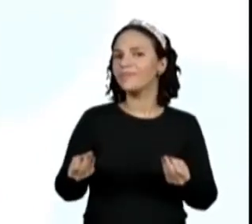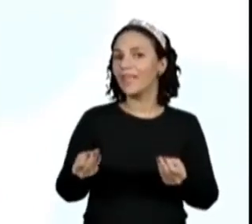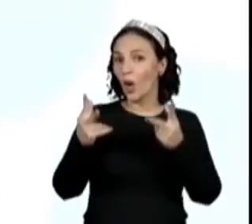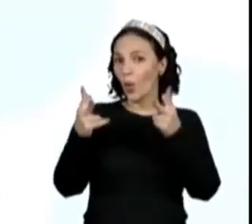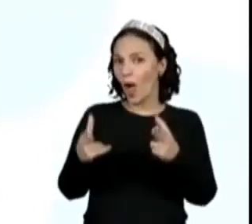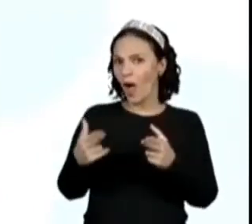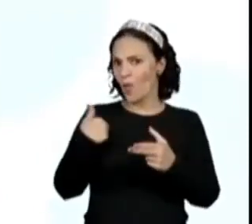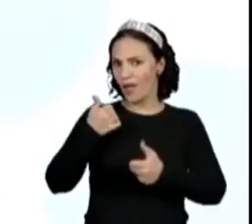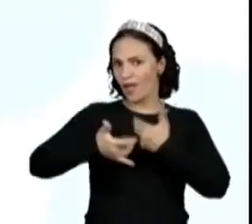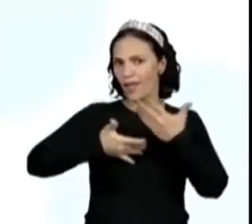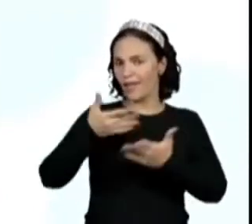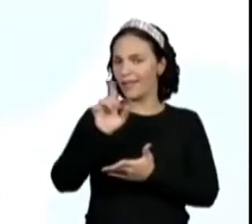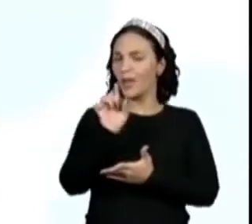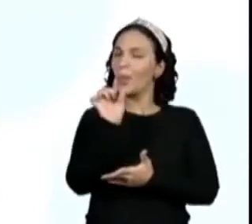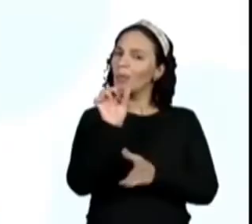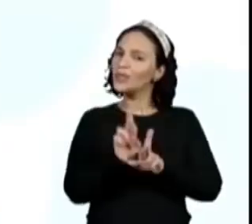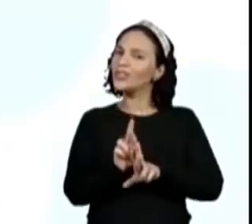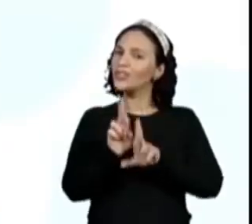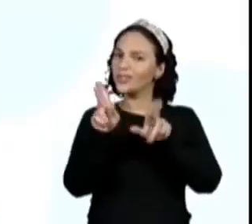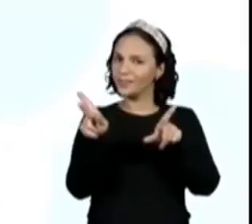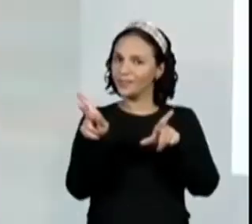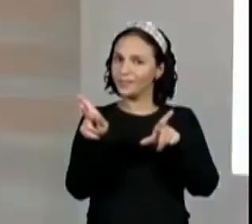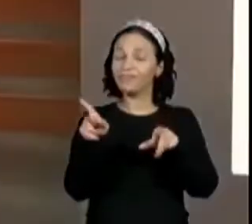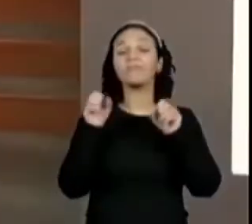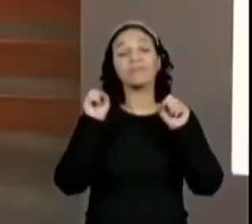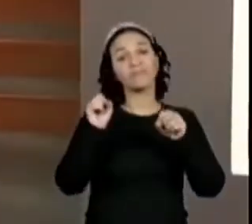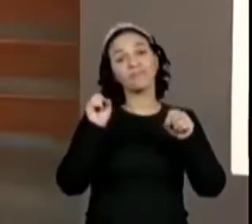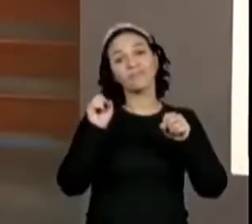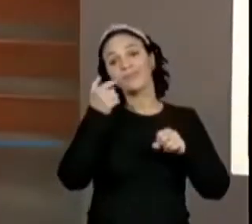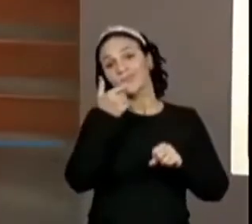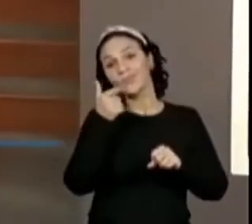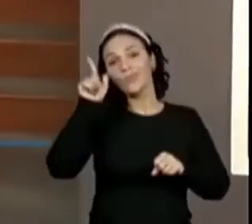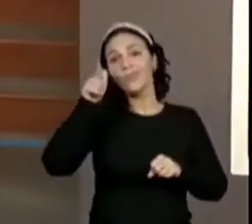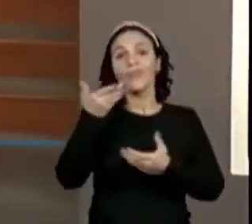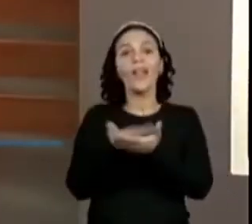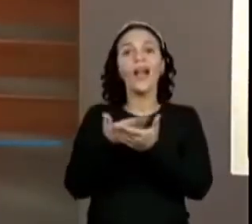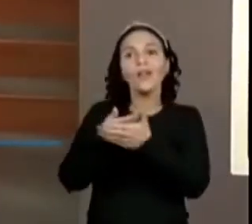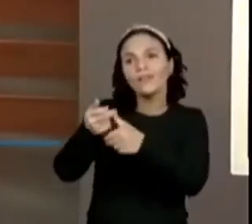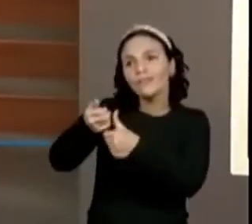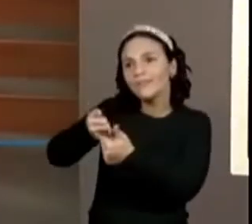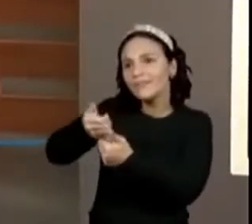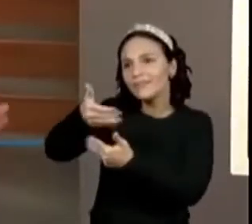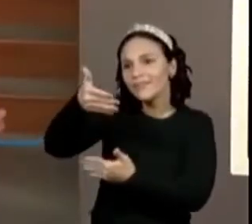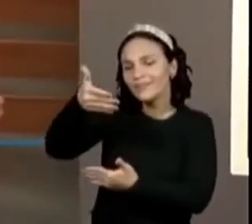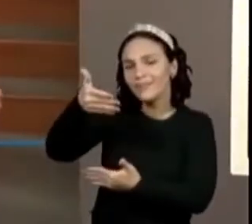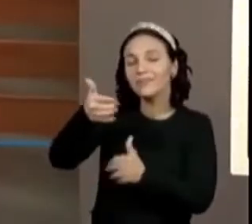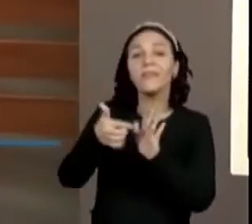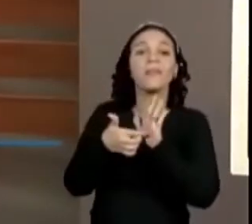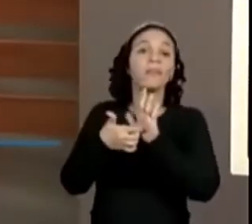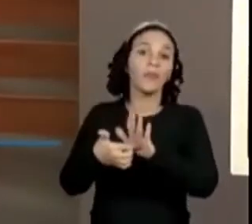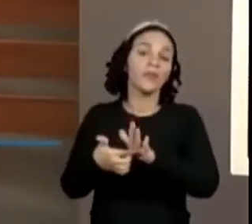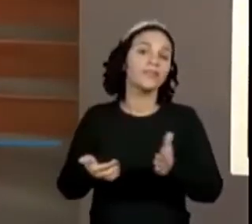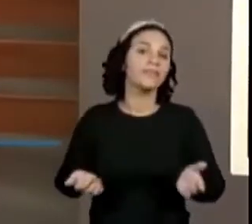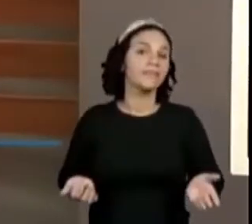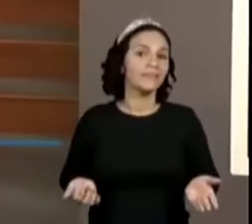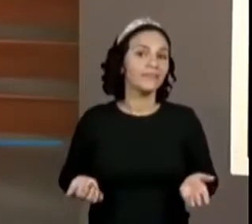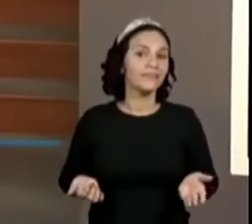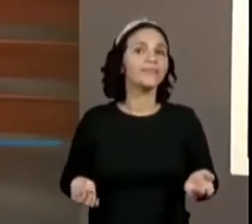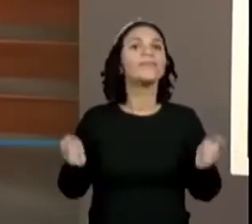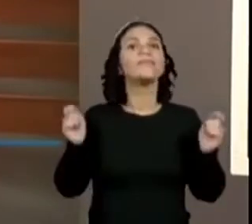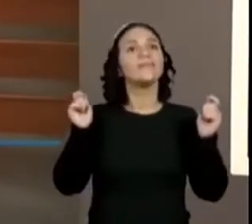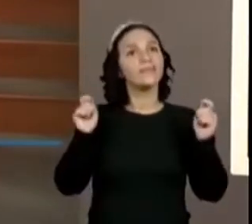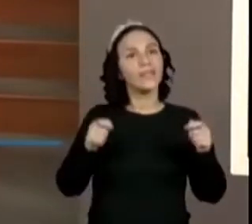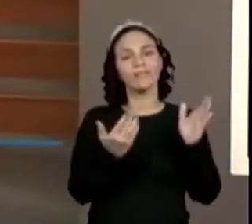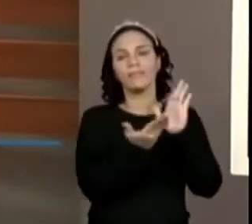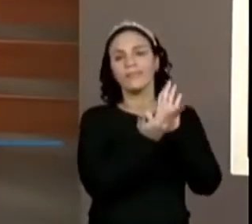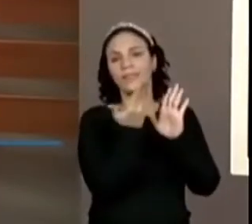Certo? Até porque, quem sabe essa outra versão já não aparece nessa aula ou aparece na última aula da sequência. A gente sabe que vai fazer parte